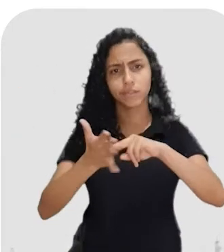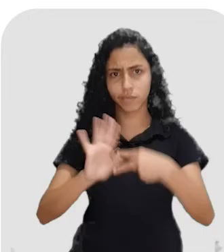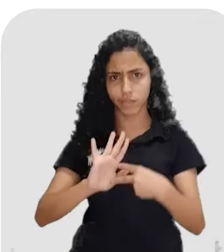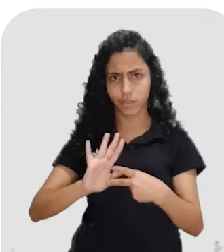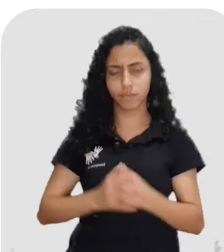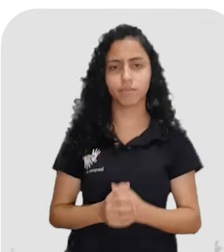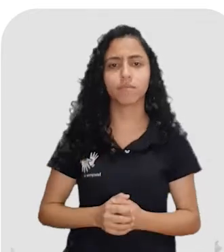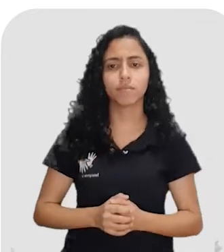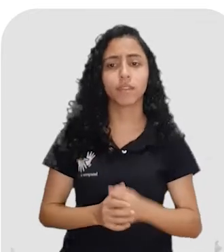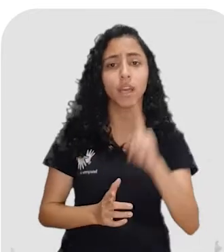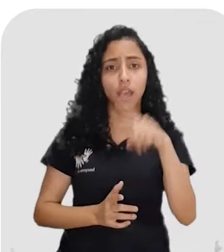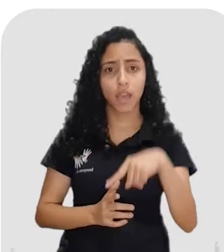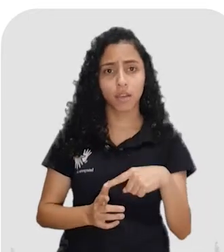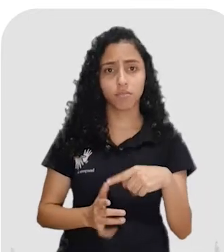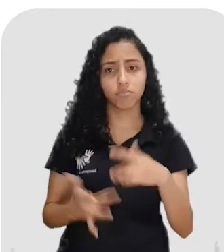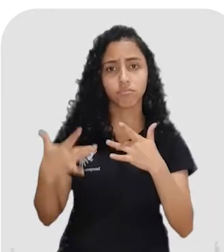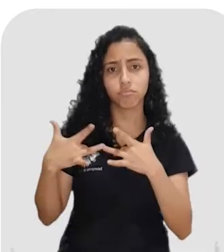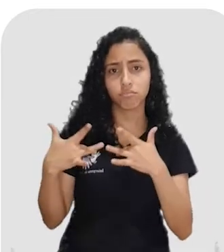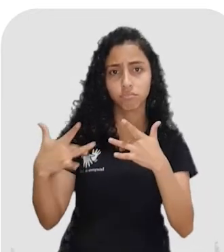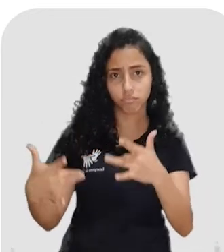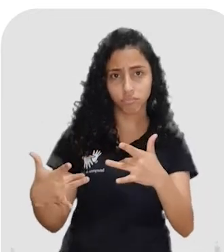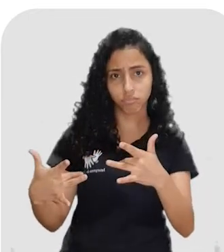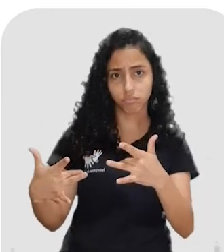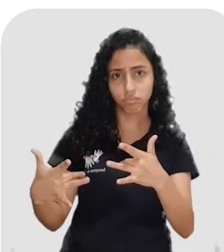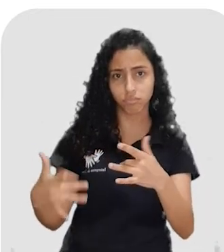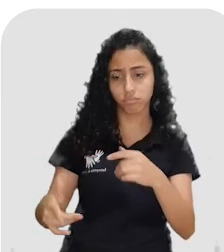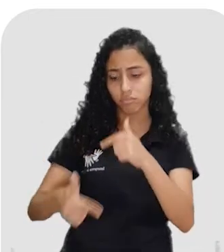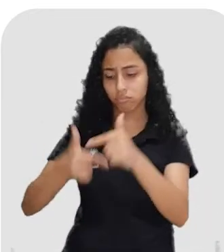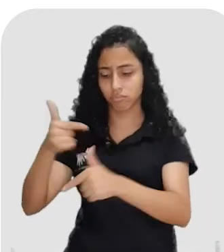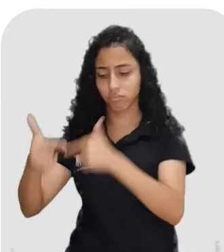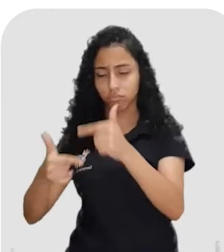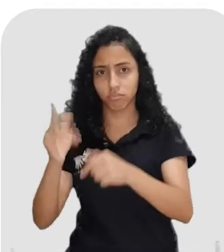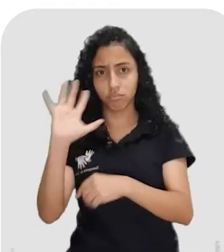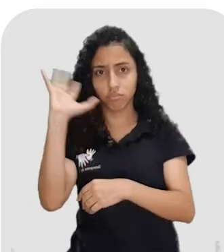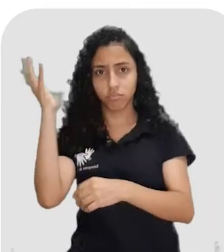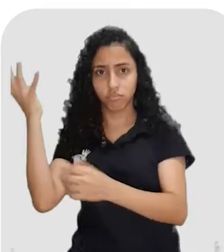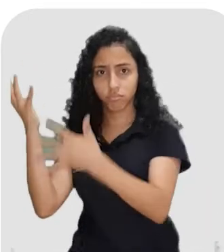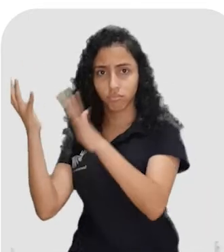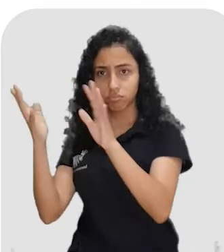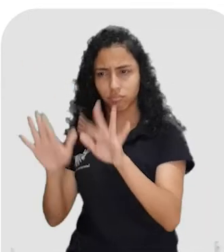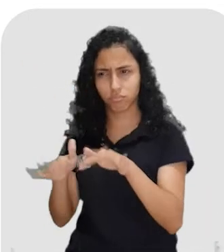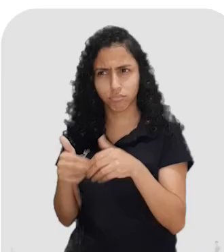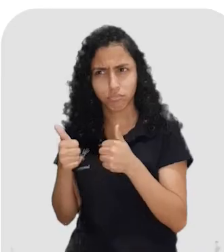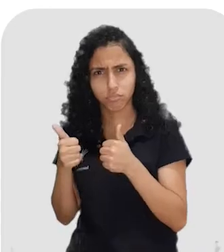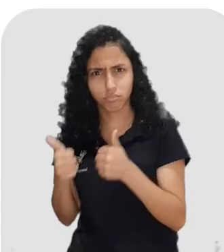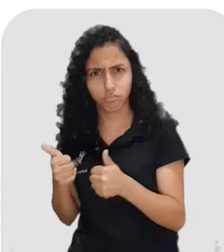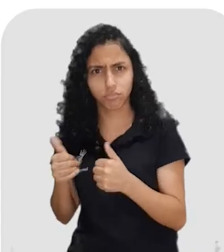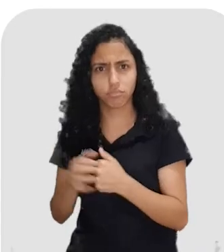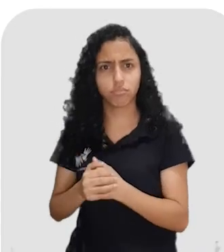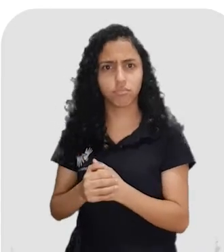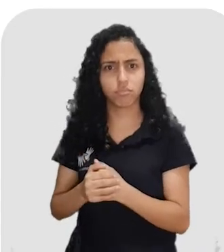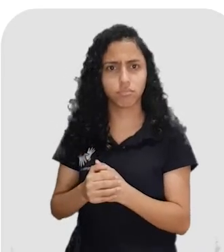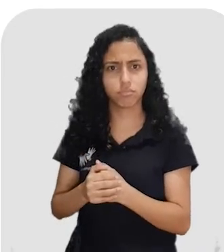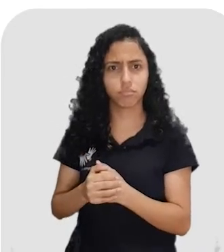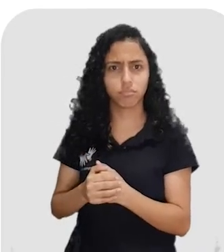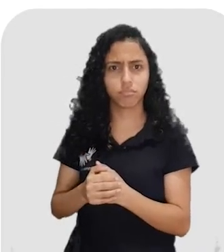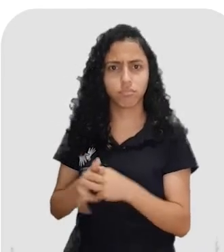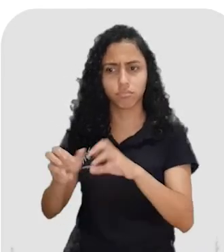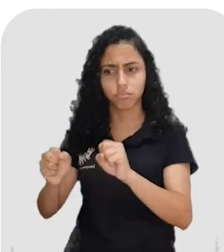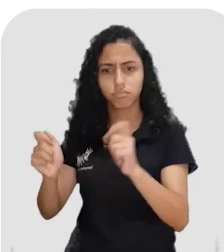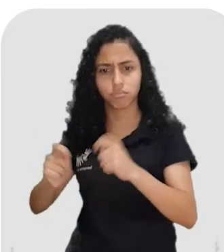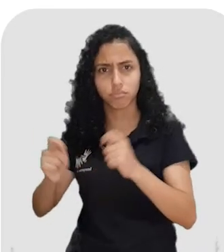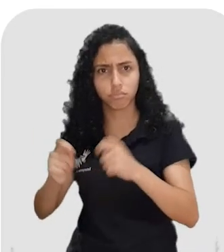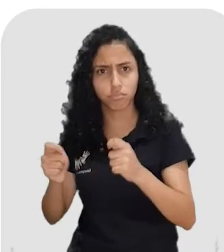por serviços ambientais. Então, é uma transação voluntária na qual um serviço ambiental bem definido ou um uso de